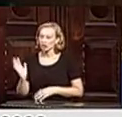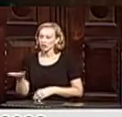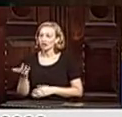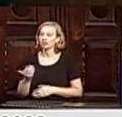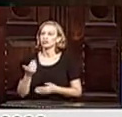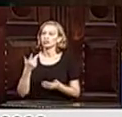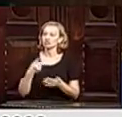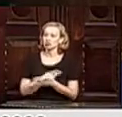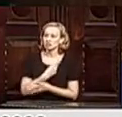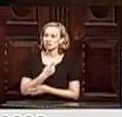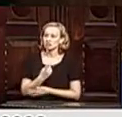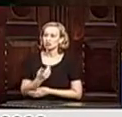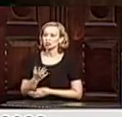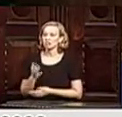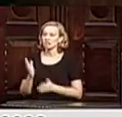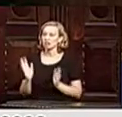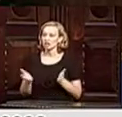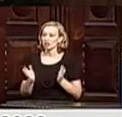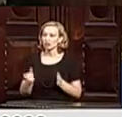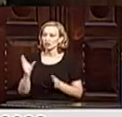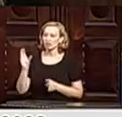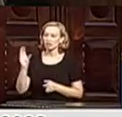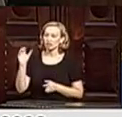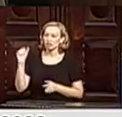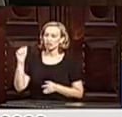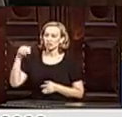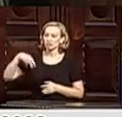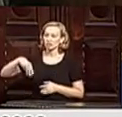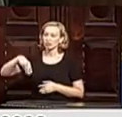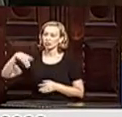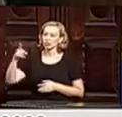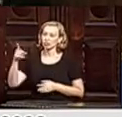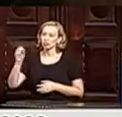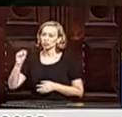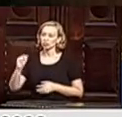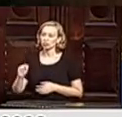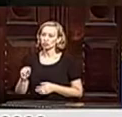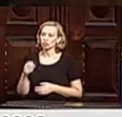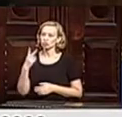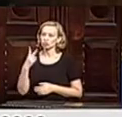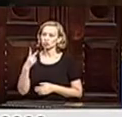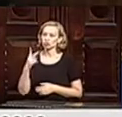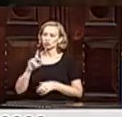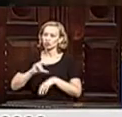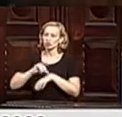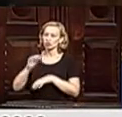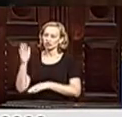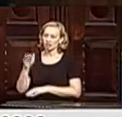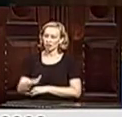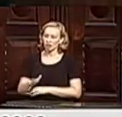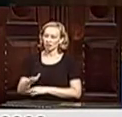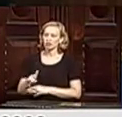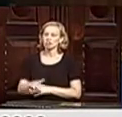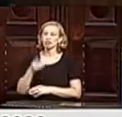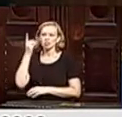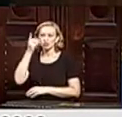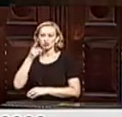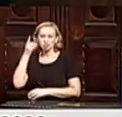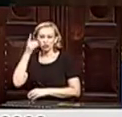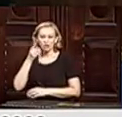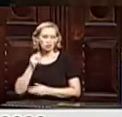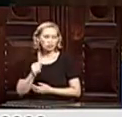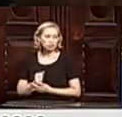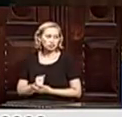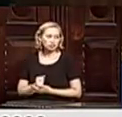agora chega finalmente ao UENF em Campos. Então, nessa sexta-feira, às 14h, com as presenças já confirmadas do deputado Flávio Serafini,